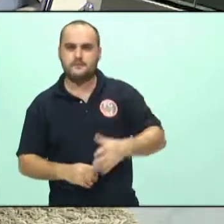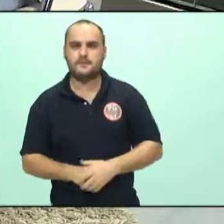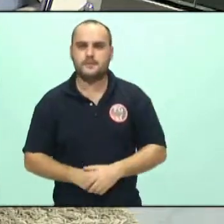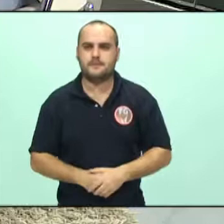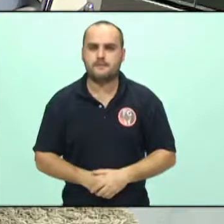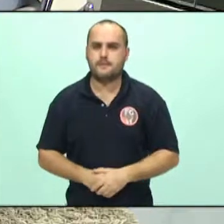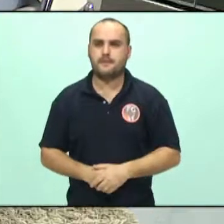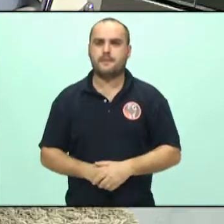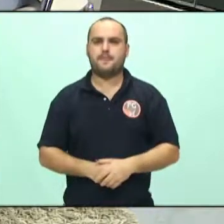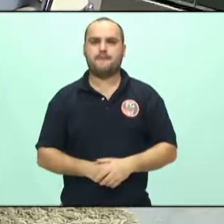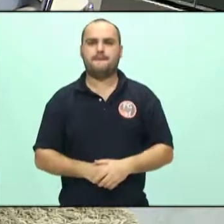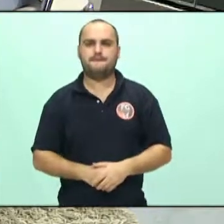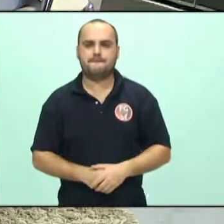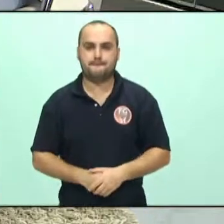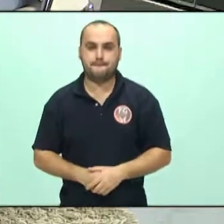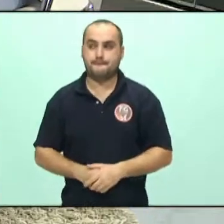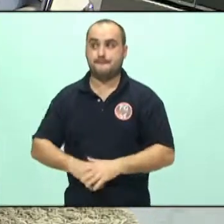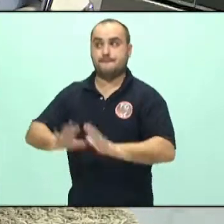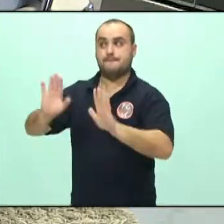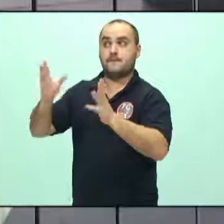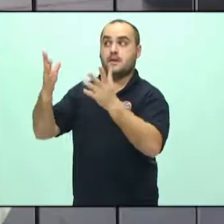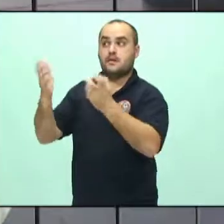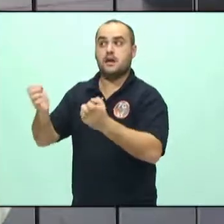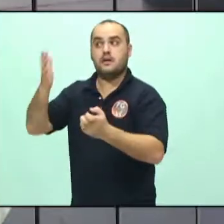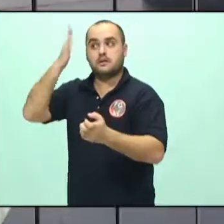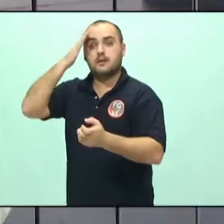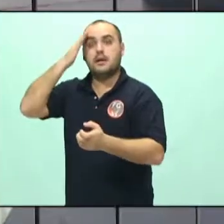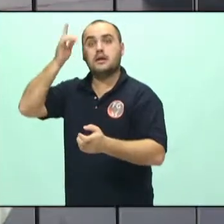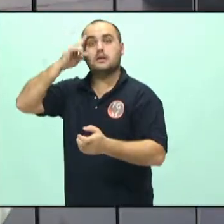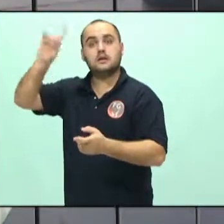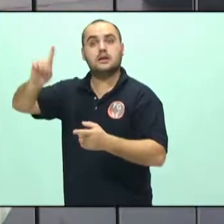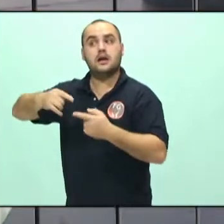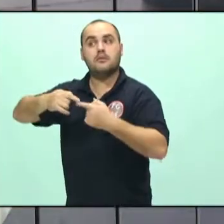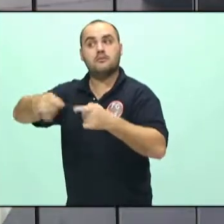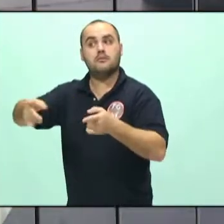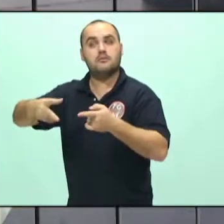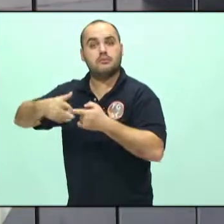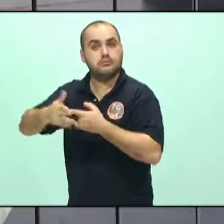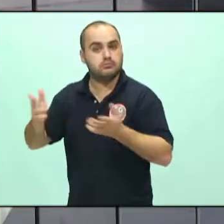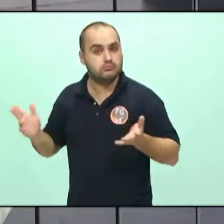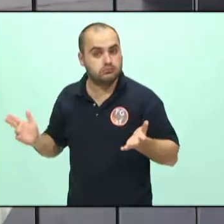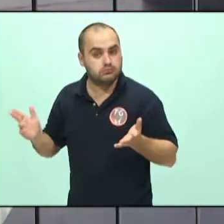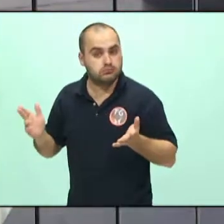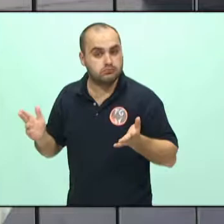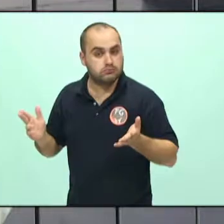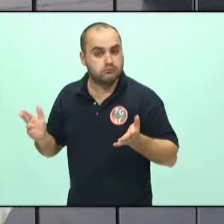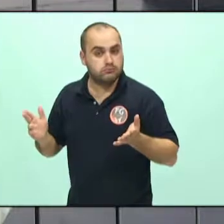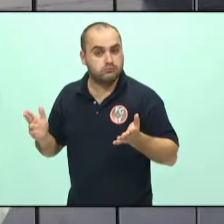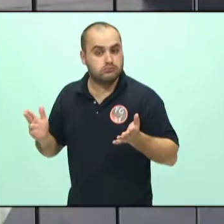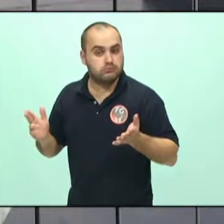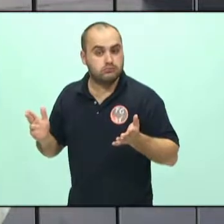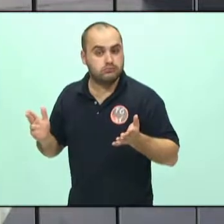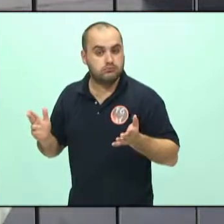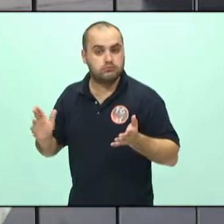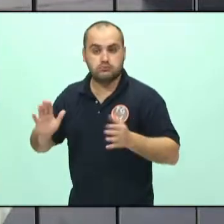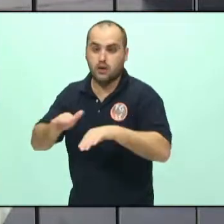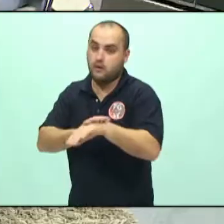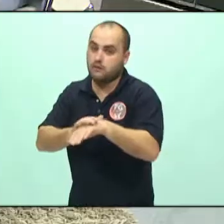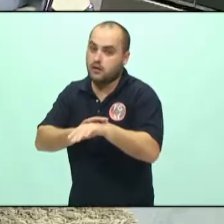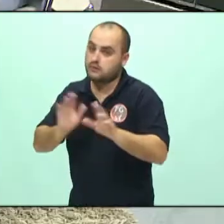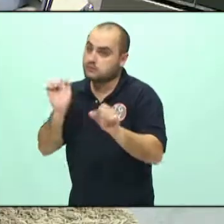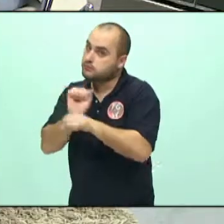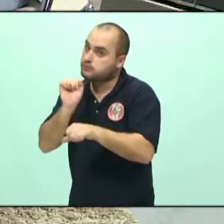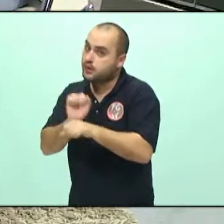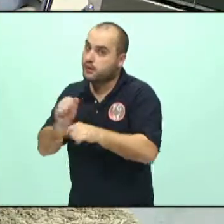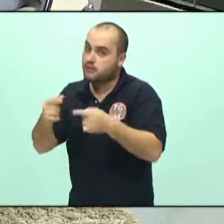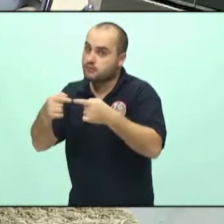quantos minutinhos? Eu quero esperar a inauguração, porque enquanto não tiver inaugurado, por enquanto nós estamos na conversa. Eu vou continuar Mas ao cobrando.